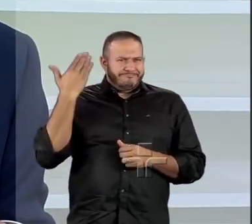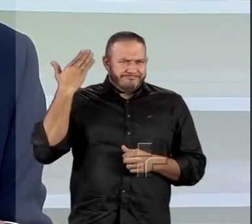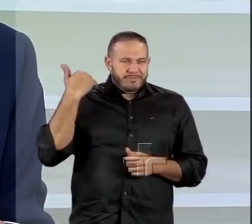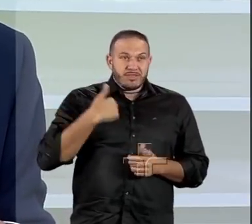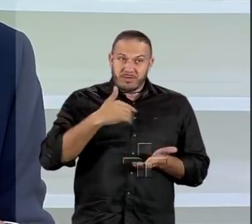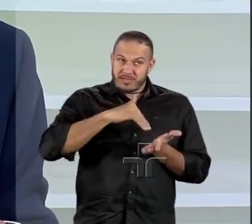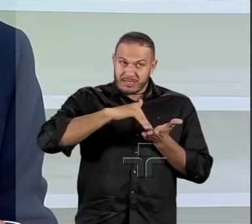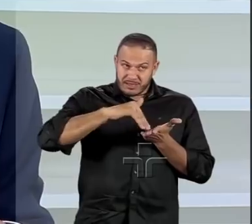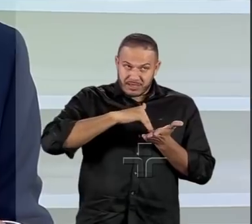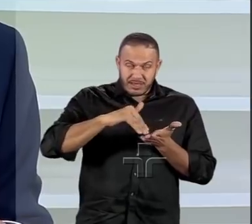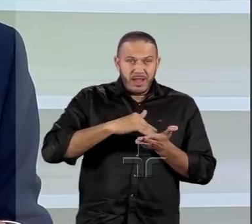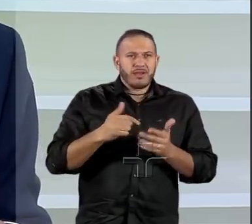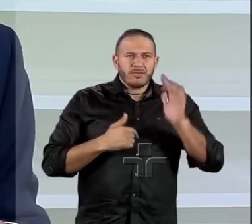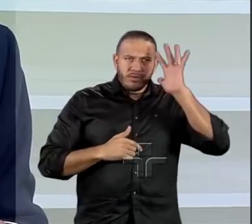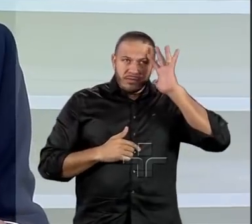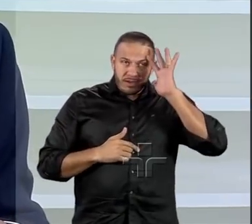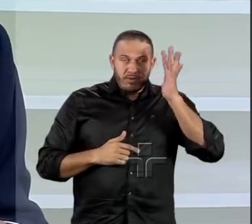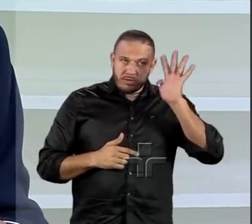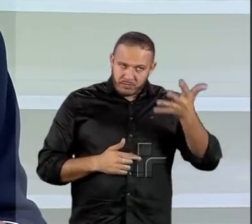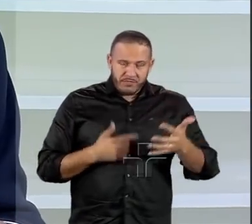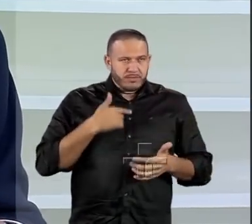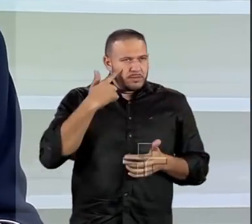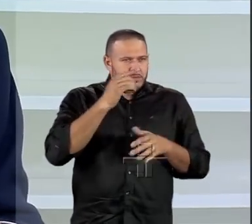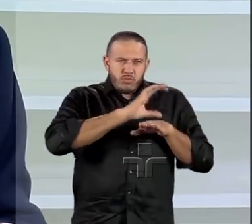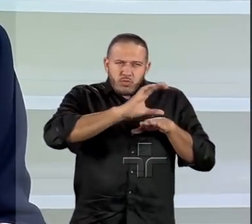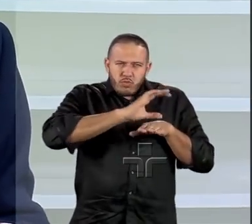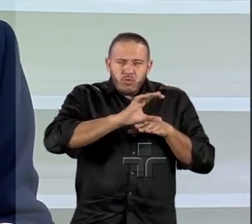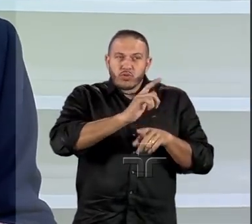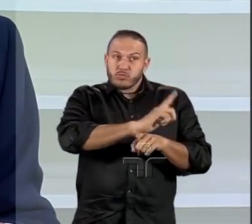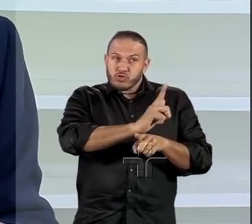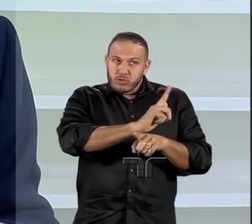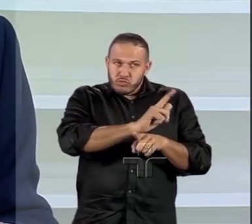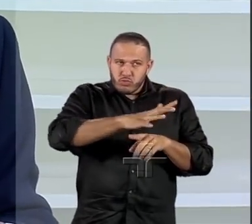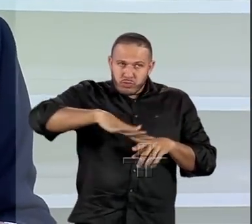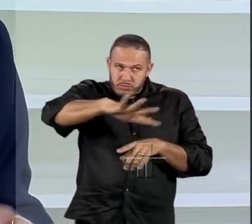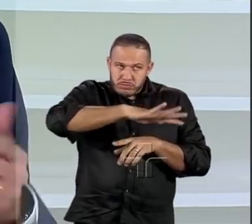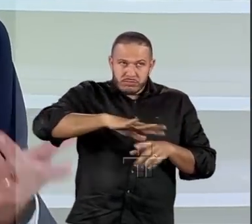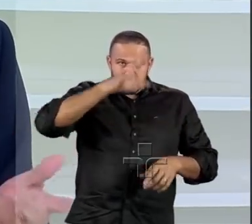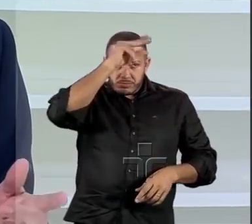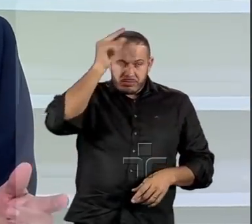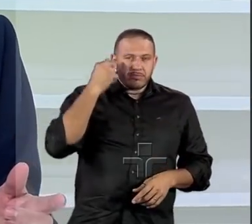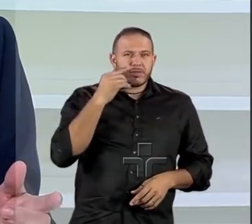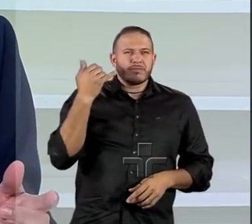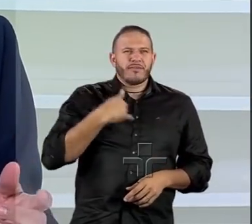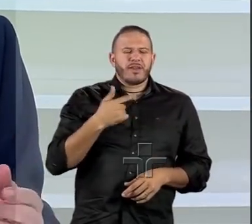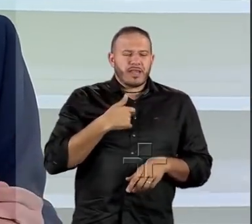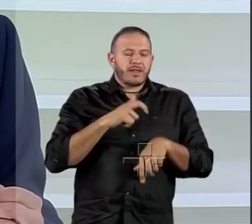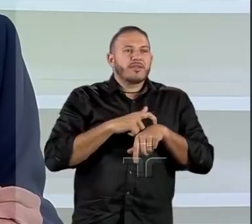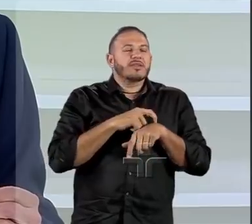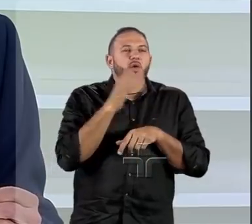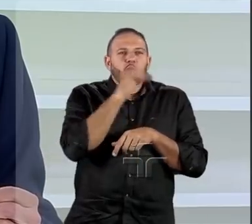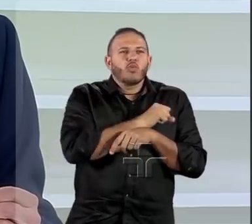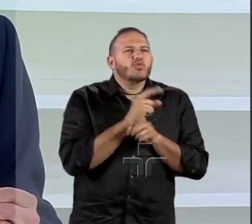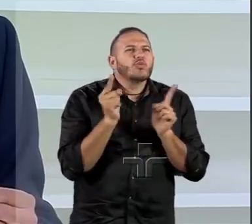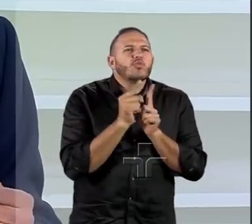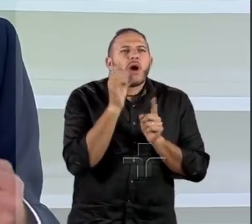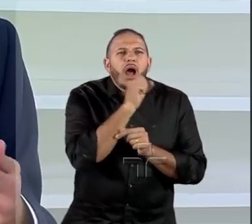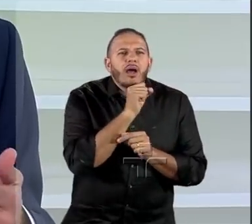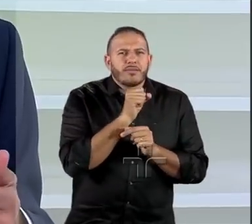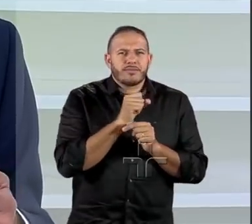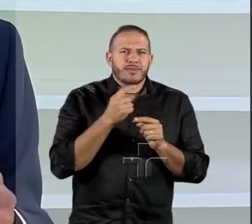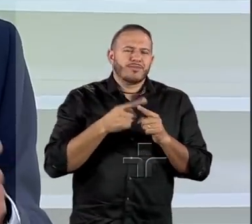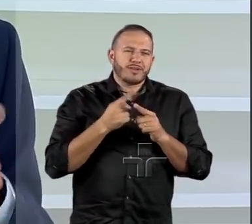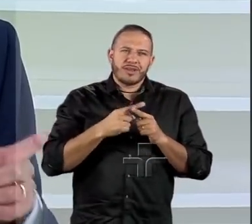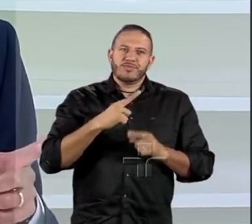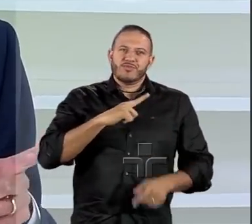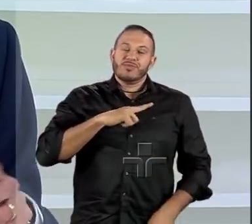eu resolvi fazer um curso para os gestores municipais. Me aconselharam a fazer muito rápido, porque eu não teria a